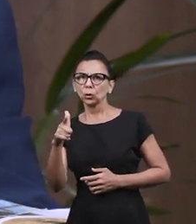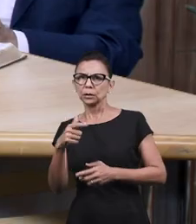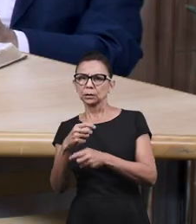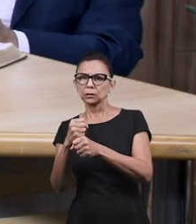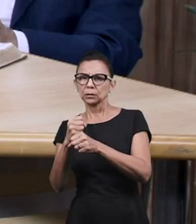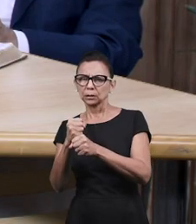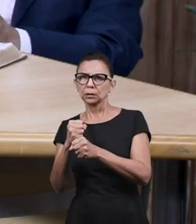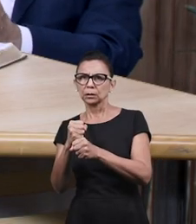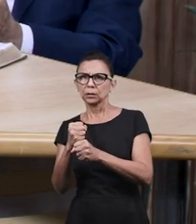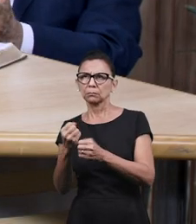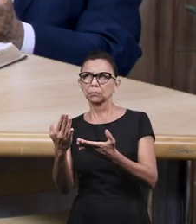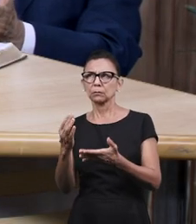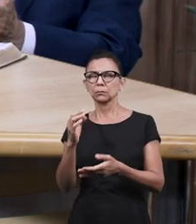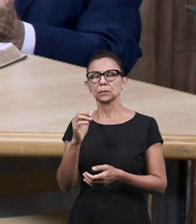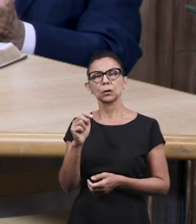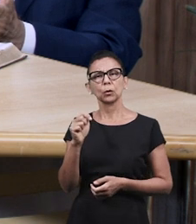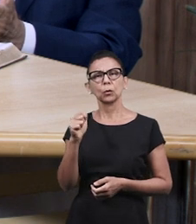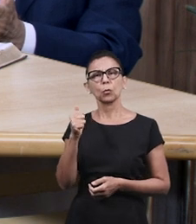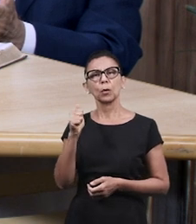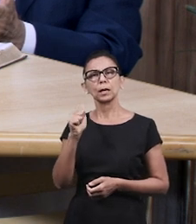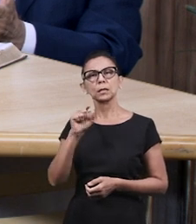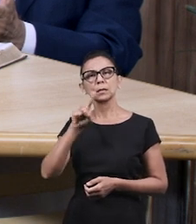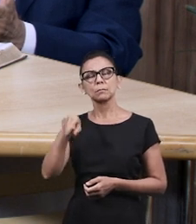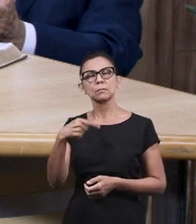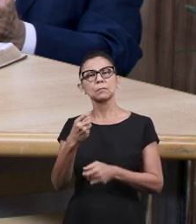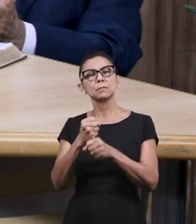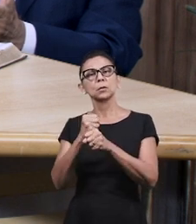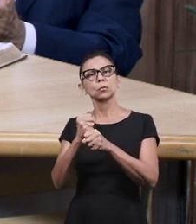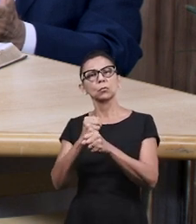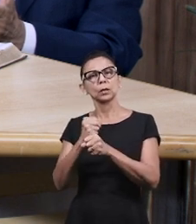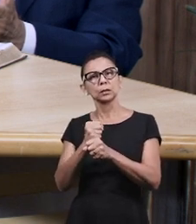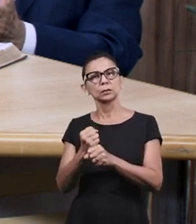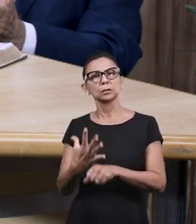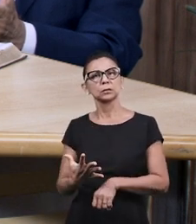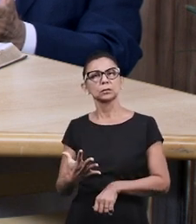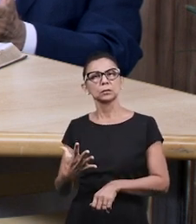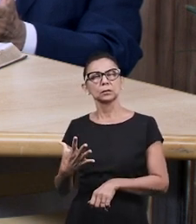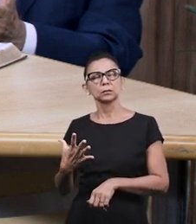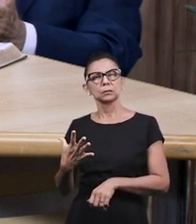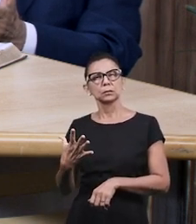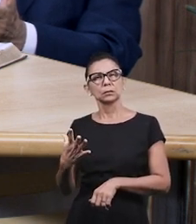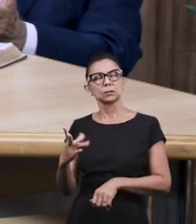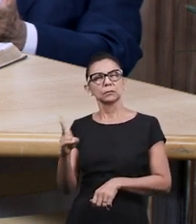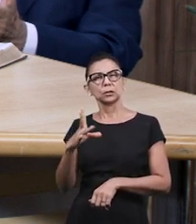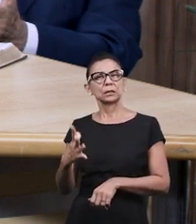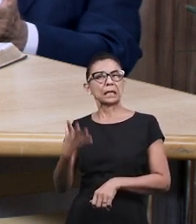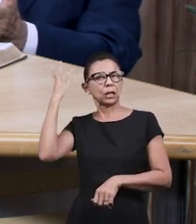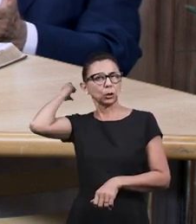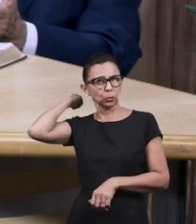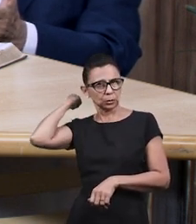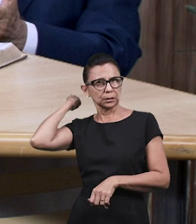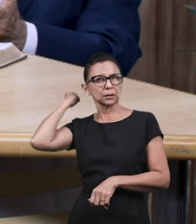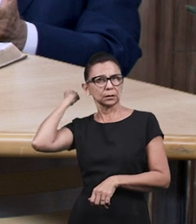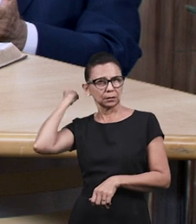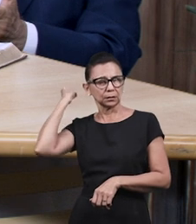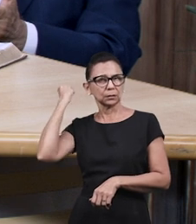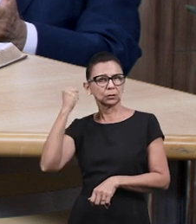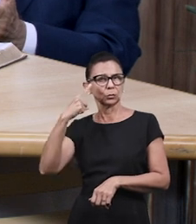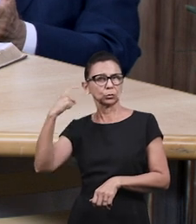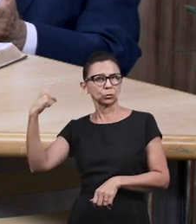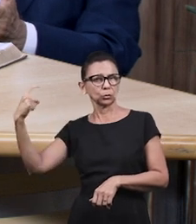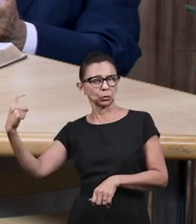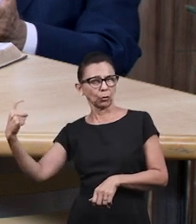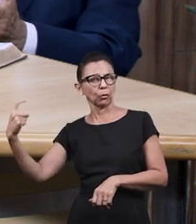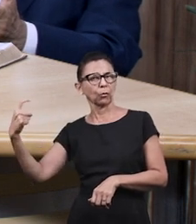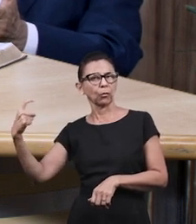aparecer. Então, quase 1000 anos na velocidade da luz, se fosse fazer esse percurso, que na velocidade